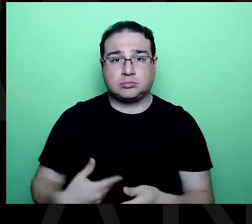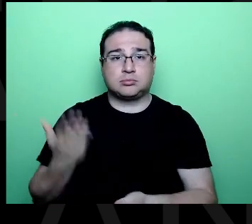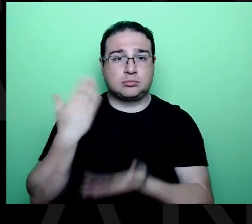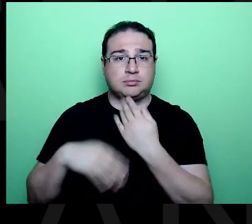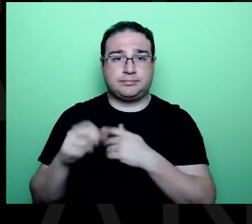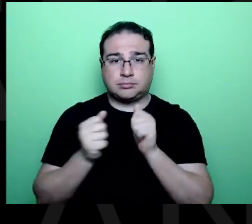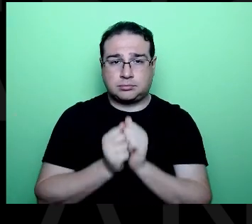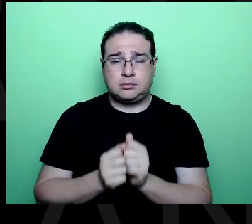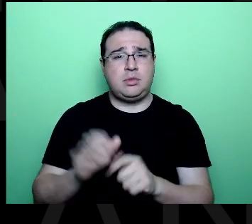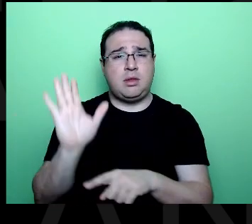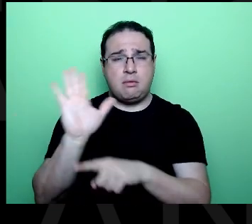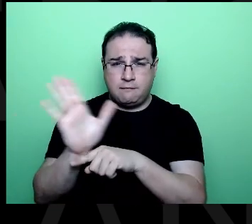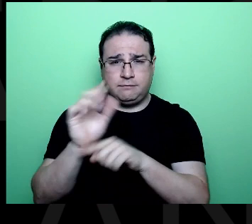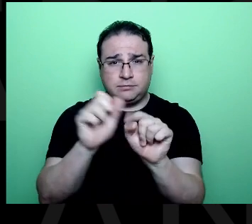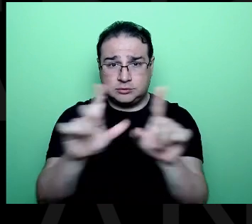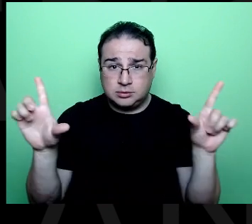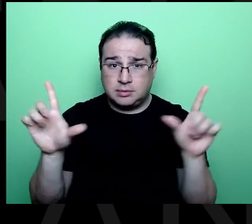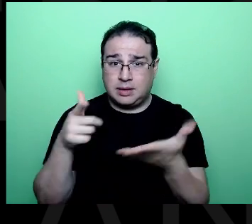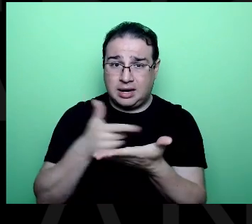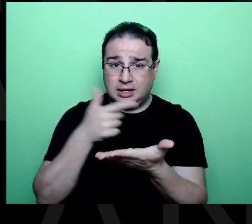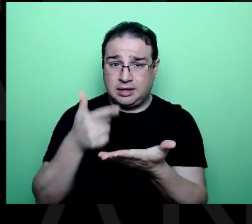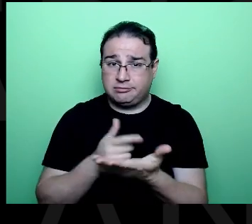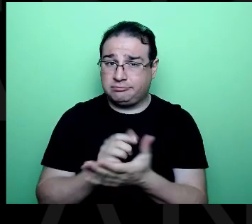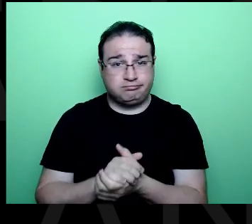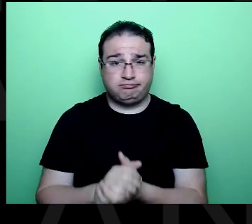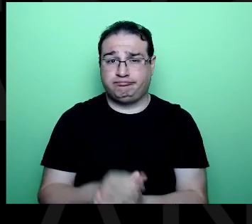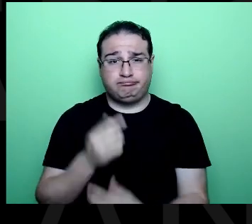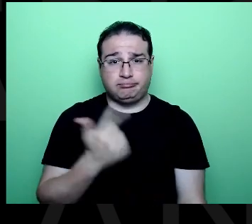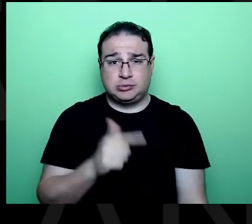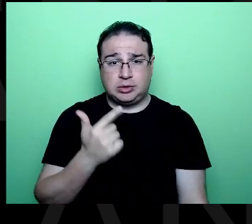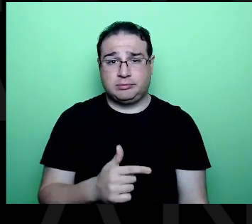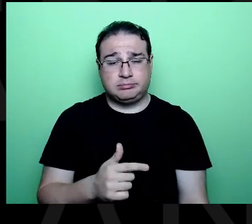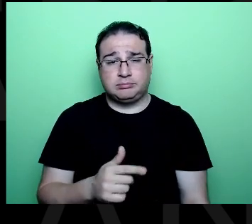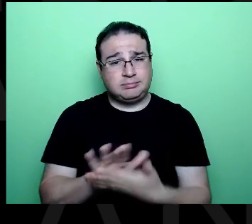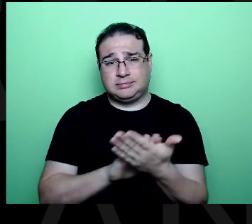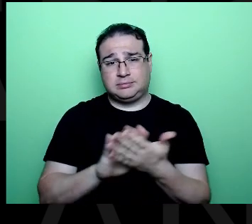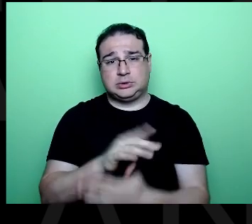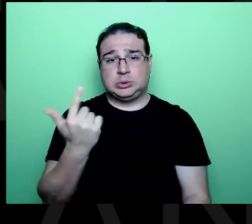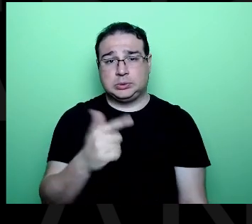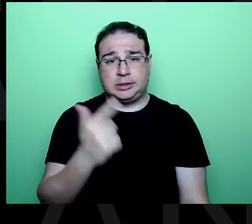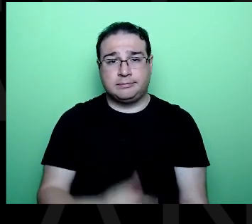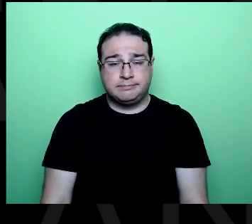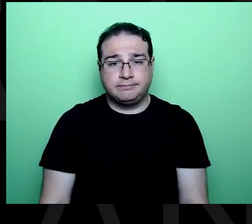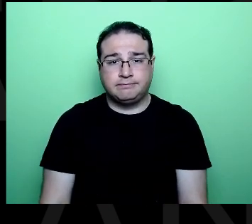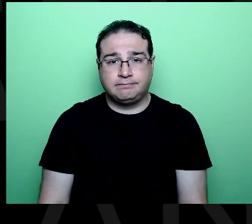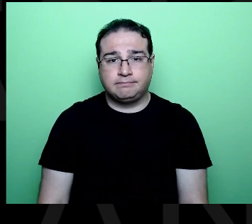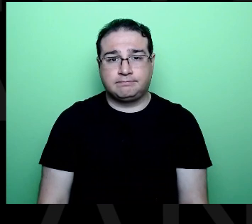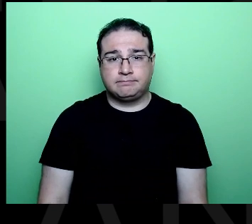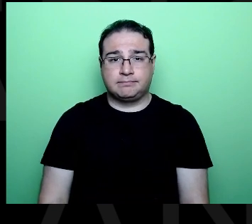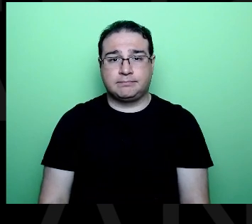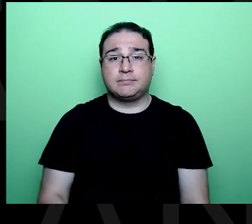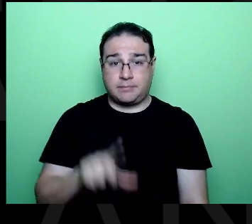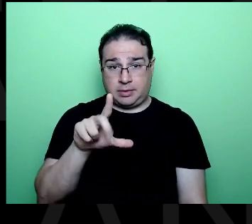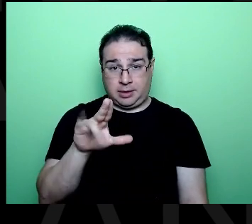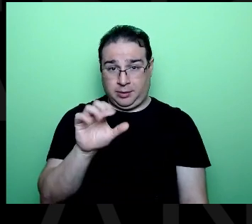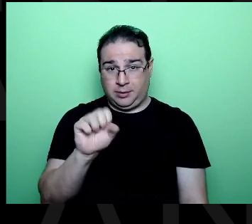anteriores, para cinema, né? Mas para livro, não tem, simplesmente não tem. Né? Luiz,